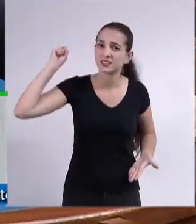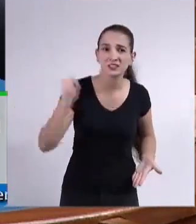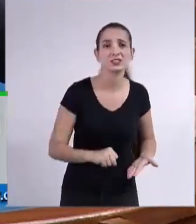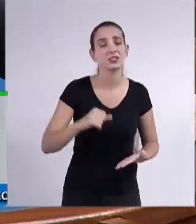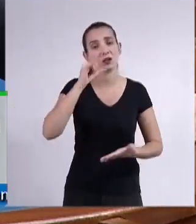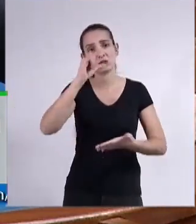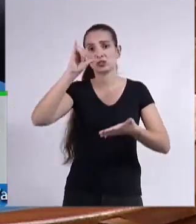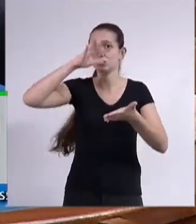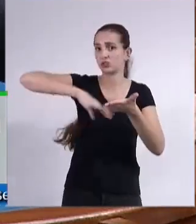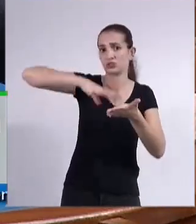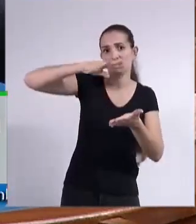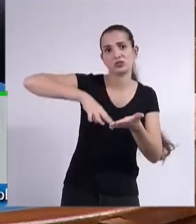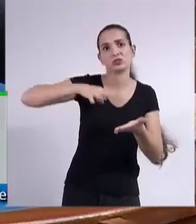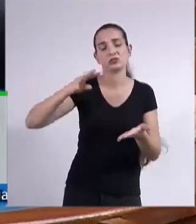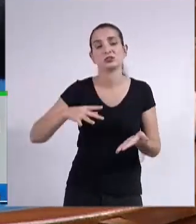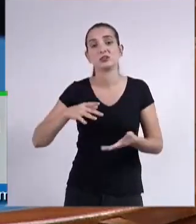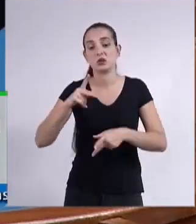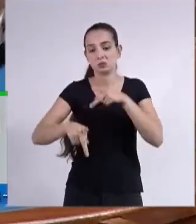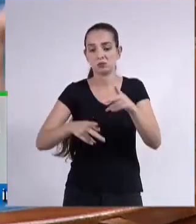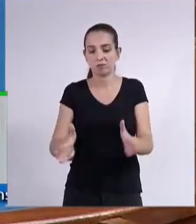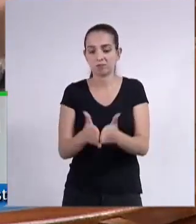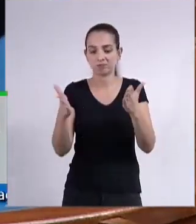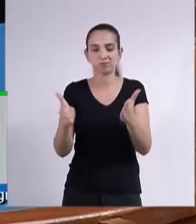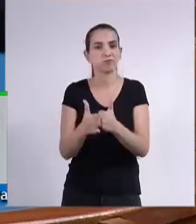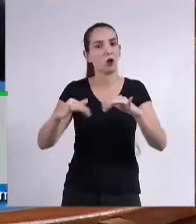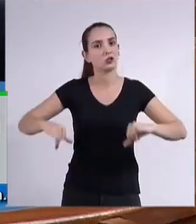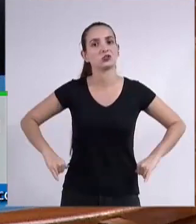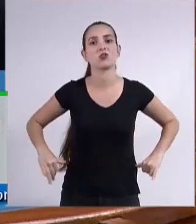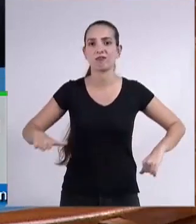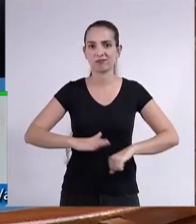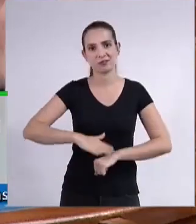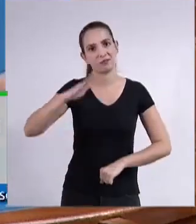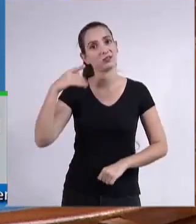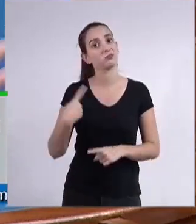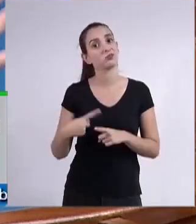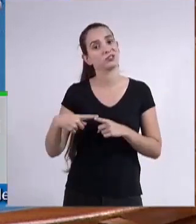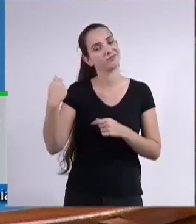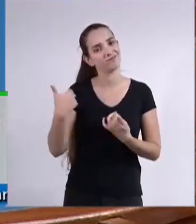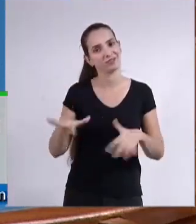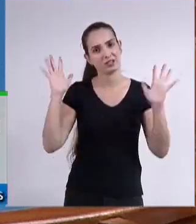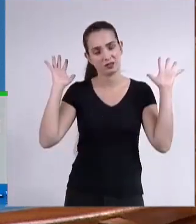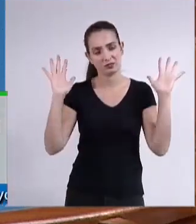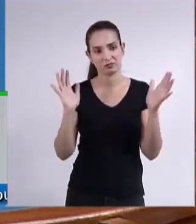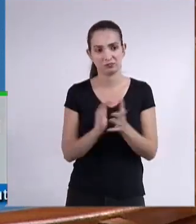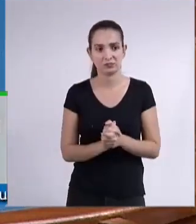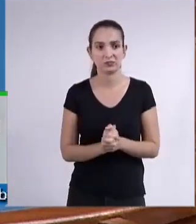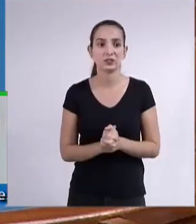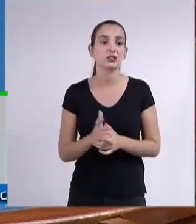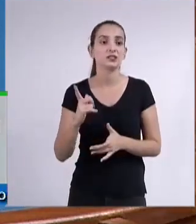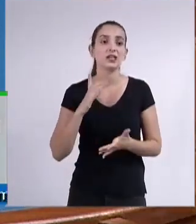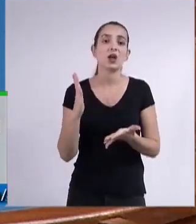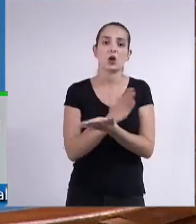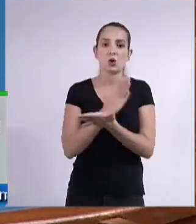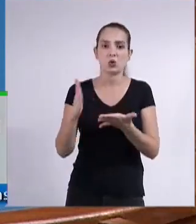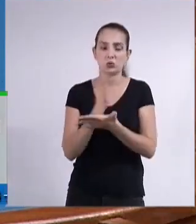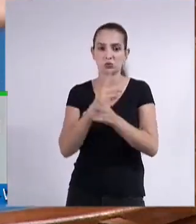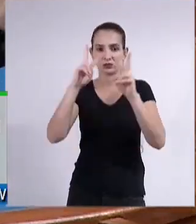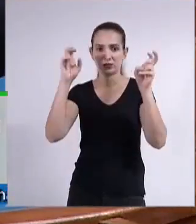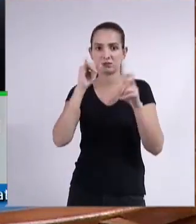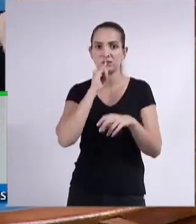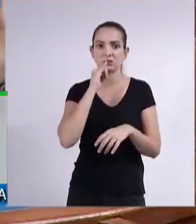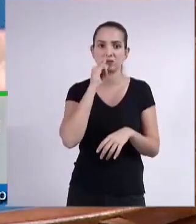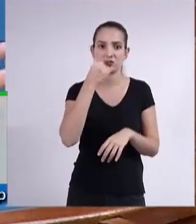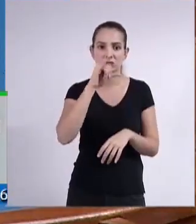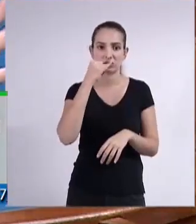vezes, e principalmente, a vida dos mais pobres. Então, são questões que nós precisamos. Embora determinadas matérias, energia, no